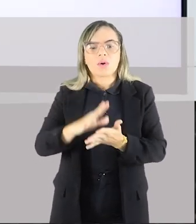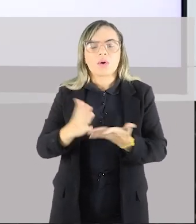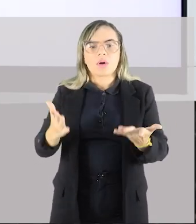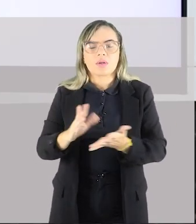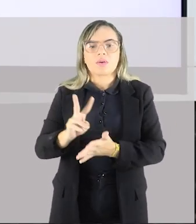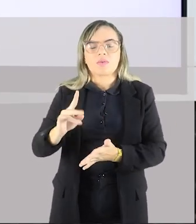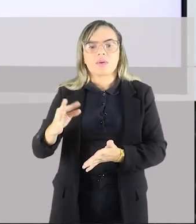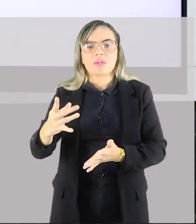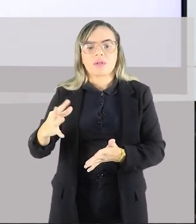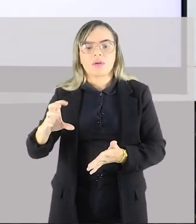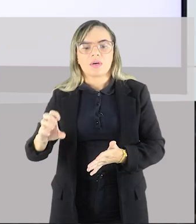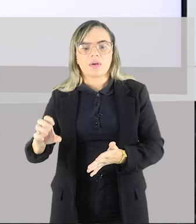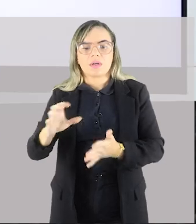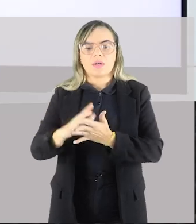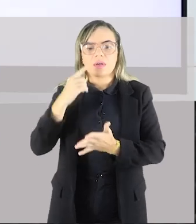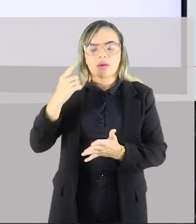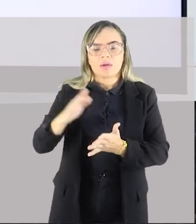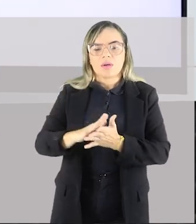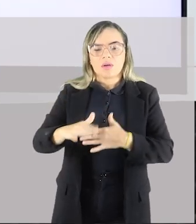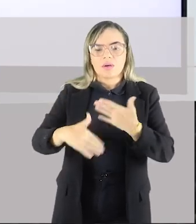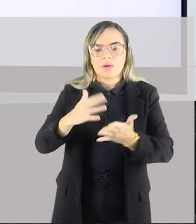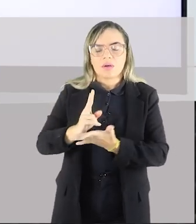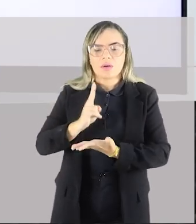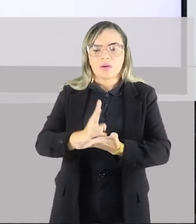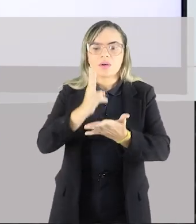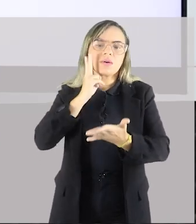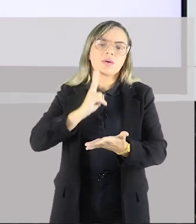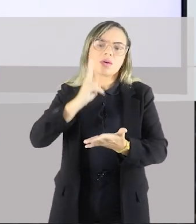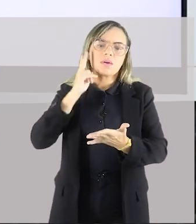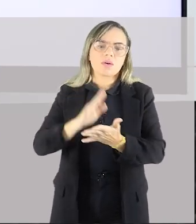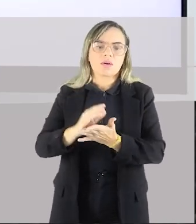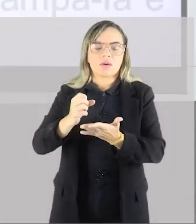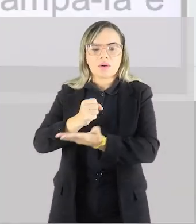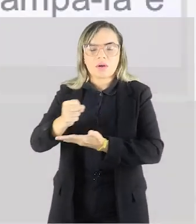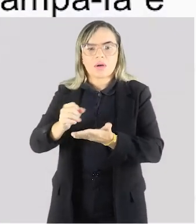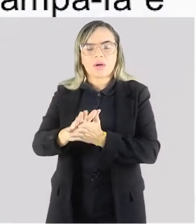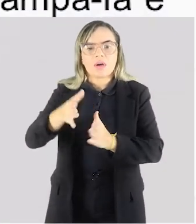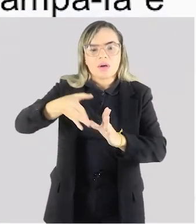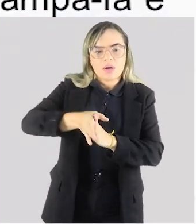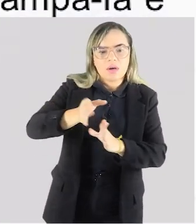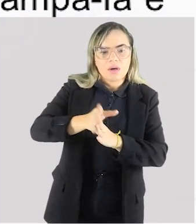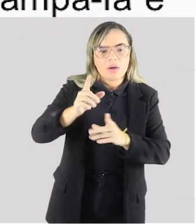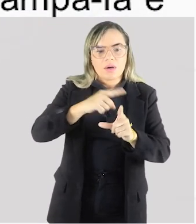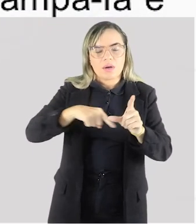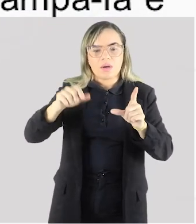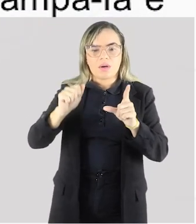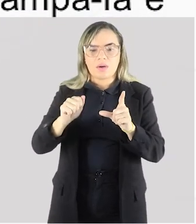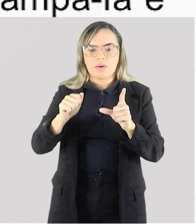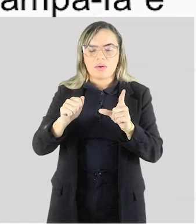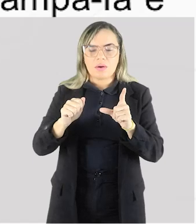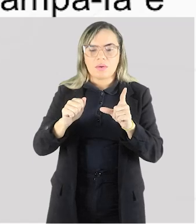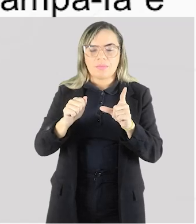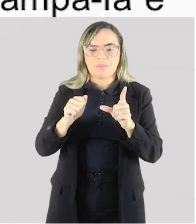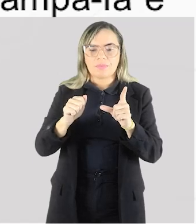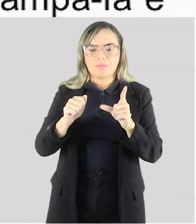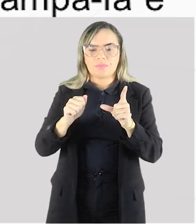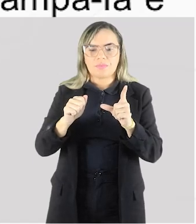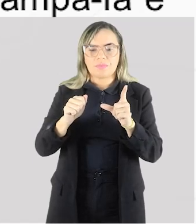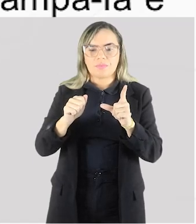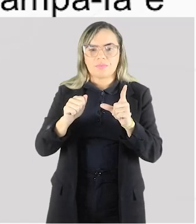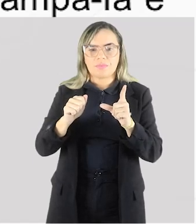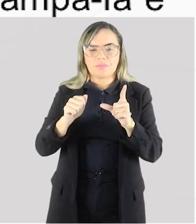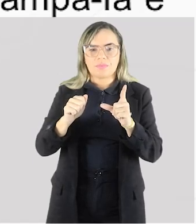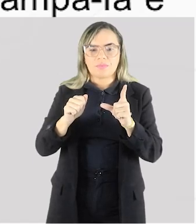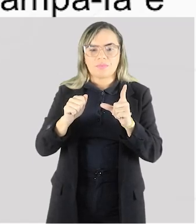propriedades originais do vinho, depois de aberto, é recomendável, tá? Bora analisar. Letra A, colocar a garrafa ao abrigo de luz